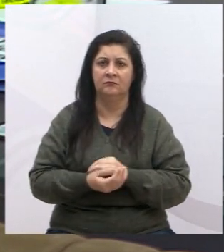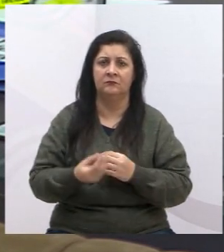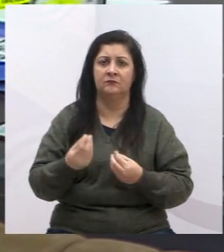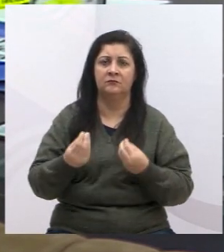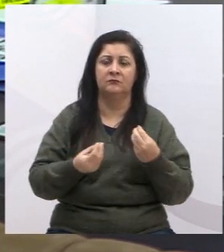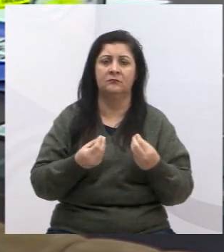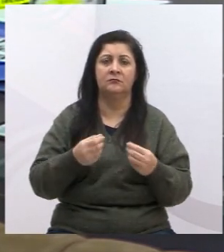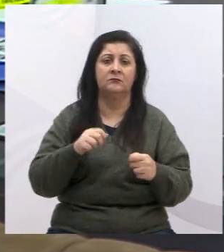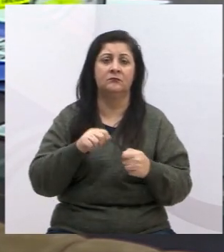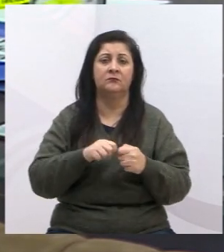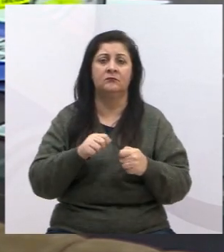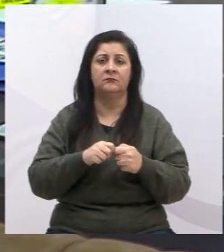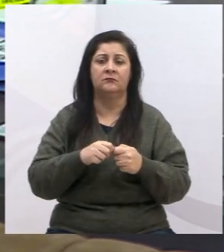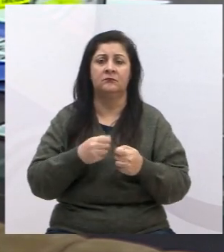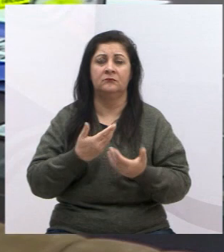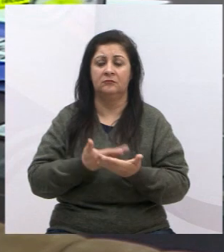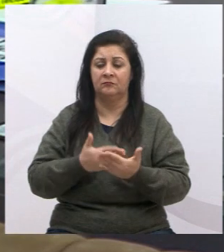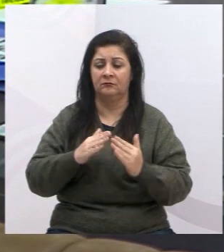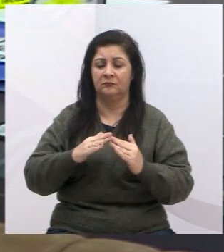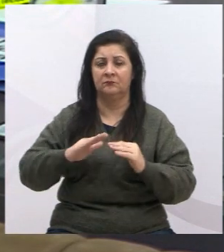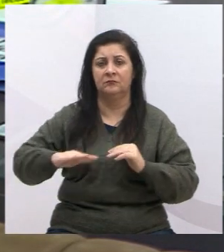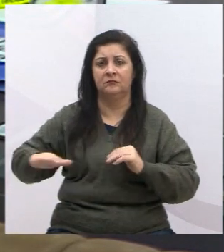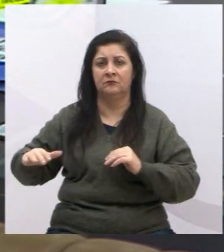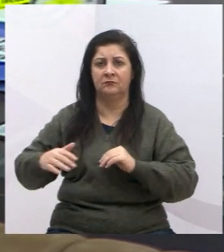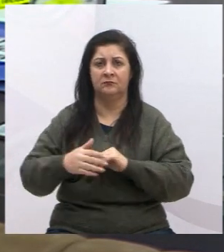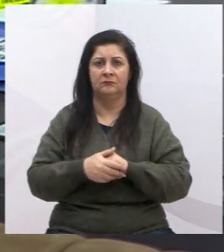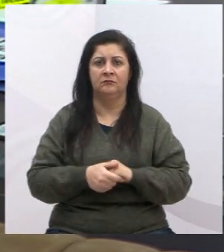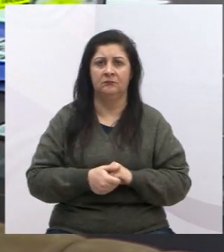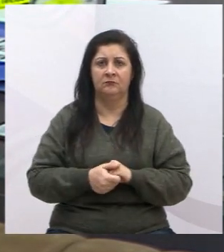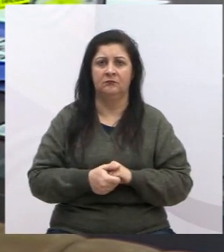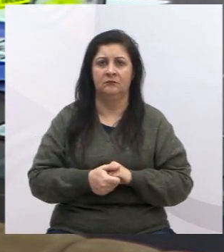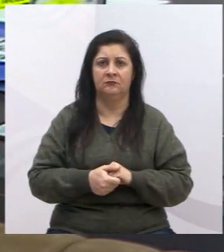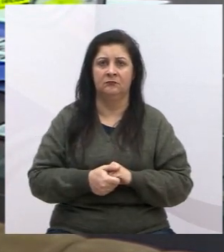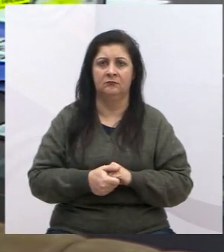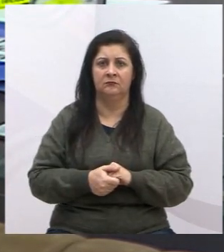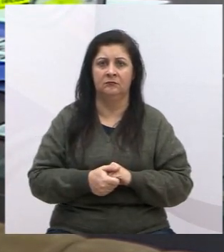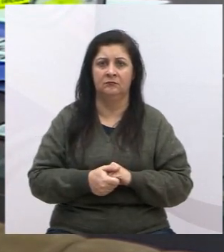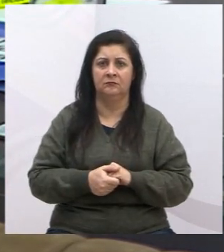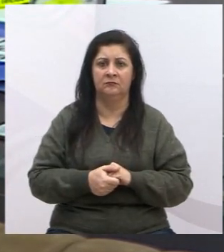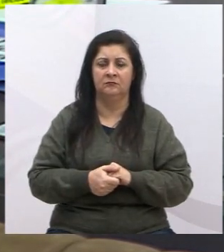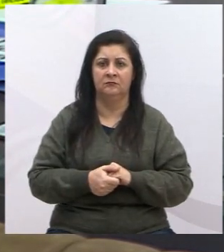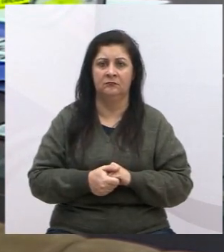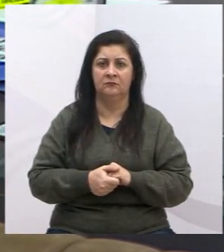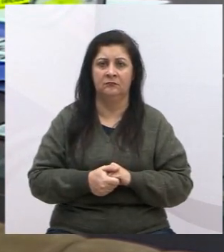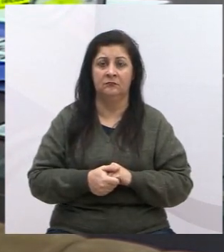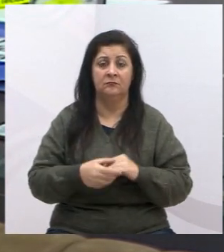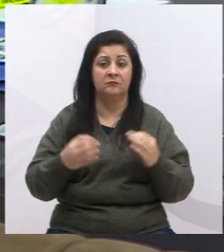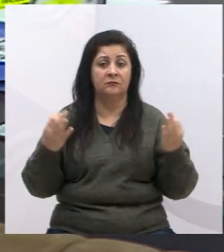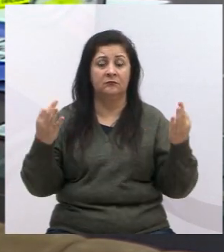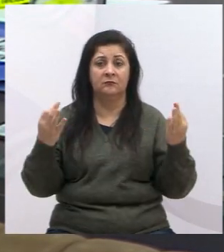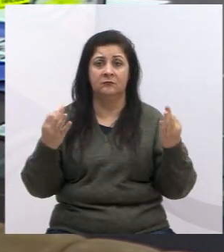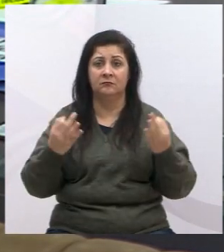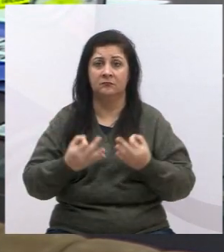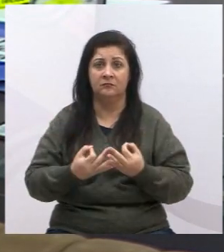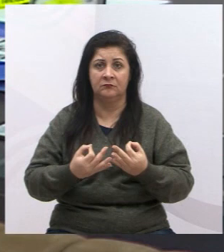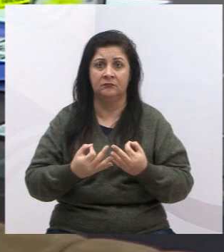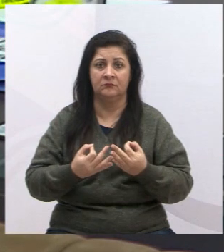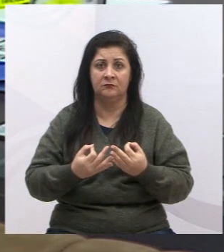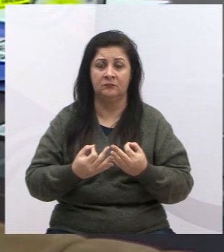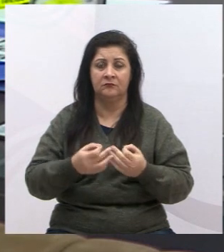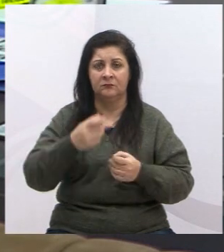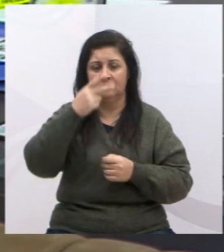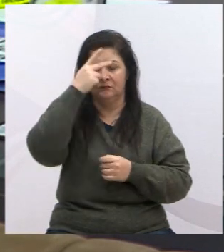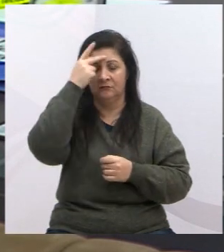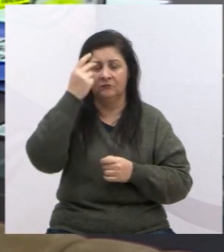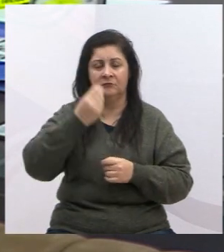estou pedindo informação, porque fazendo essa creche naquele local lá, fica ótimo para aqueles moradores. Em